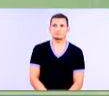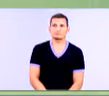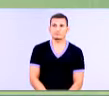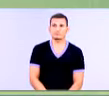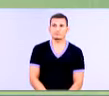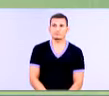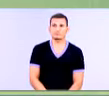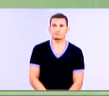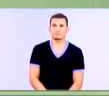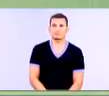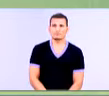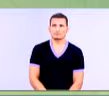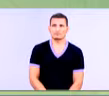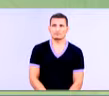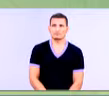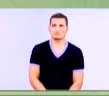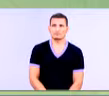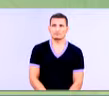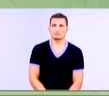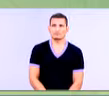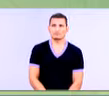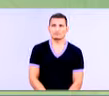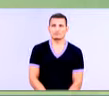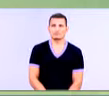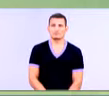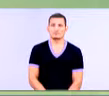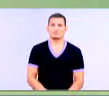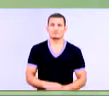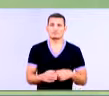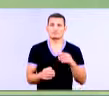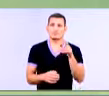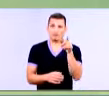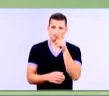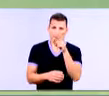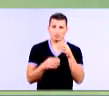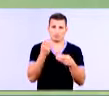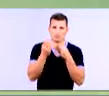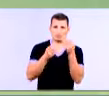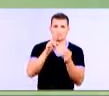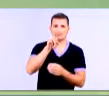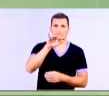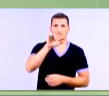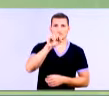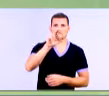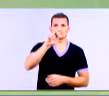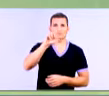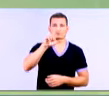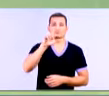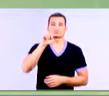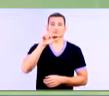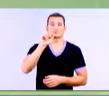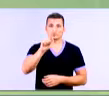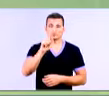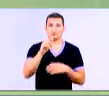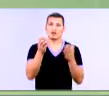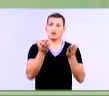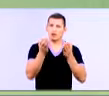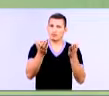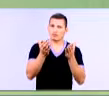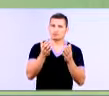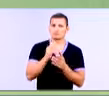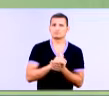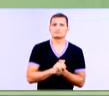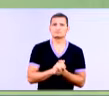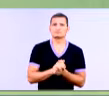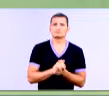O tipo da variável inteiro. Era assim que a gente fazia no Visual G. Como é que ficou no Java, no C, no C++,